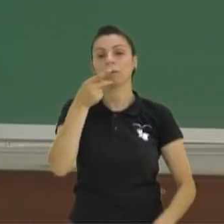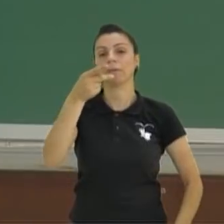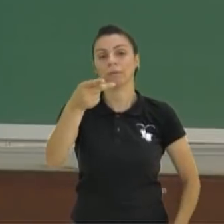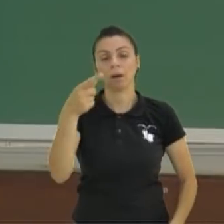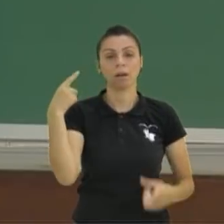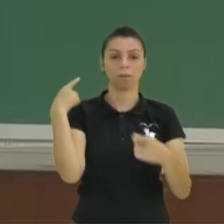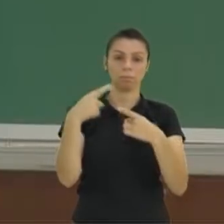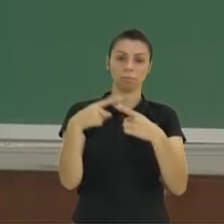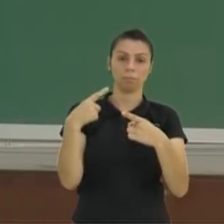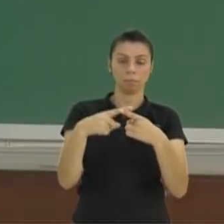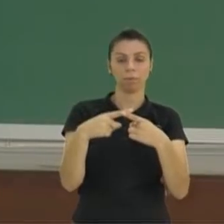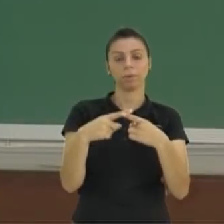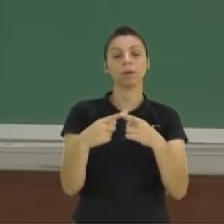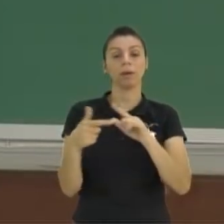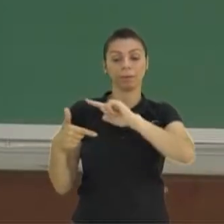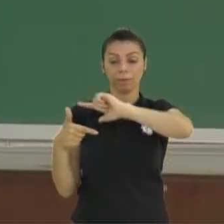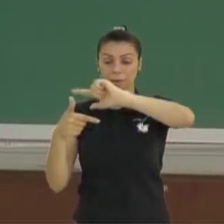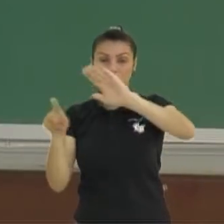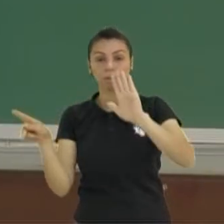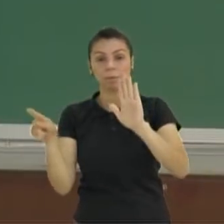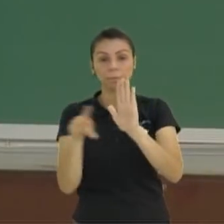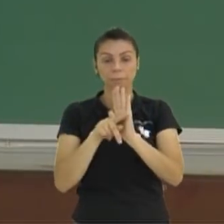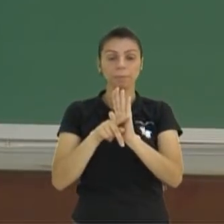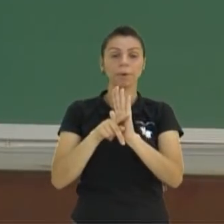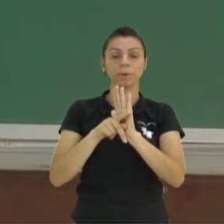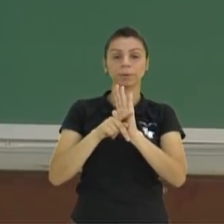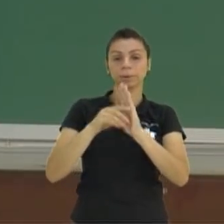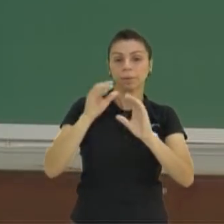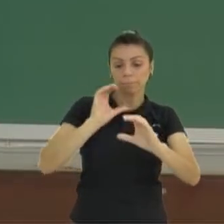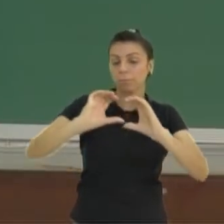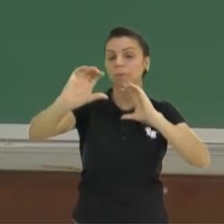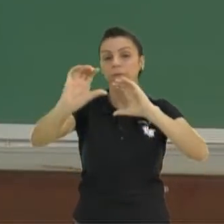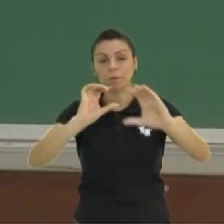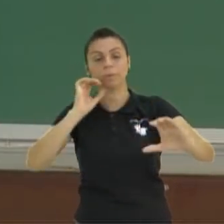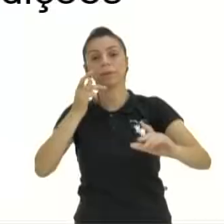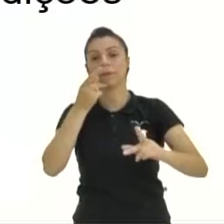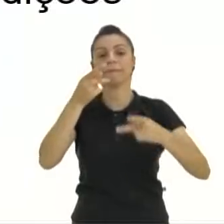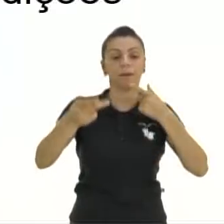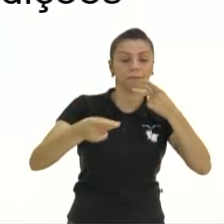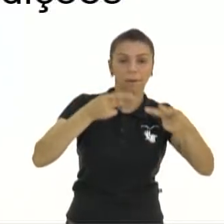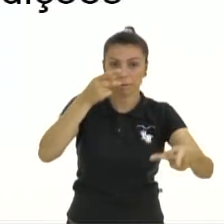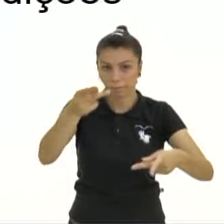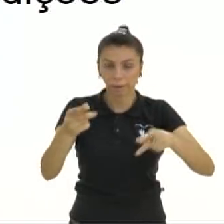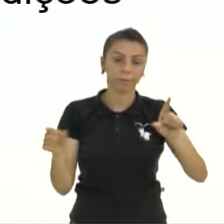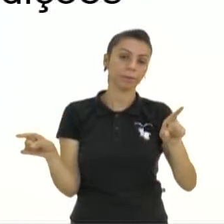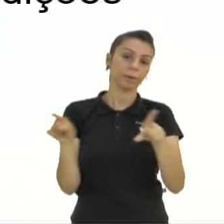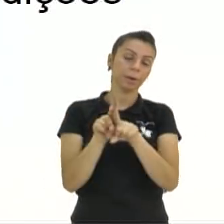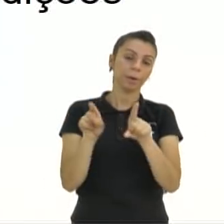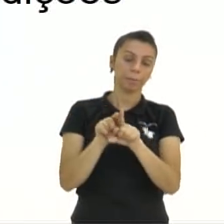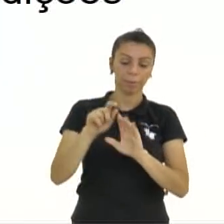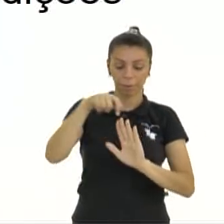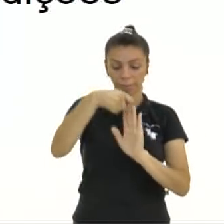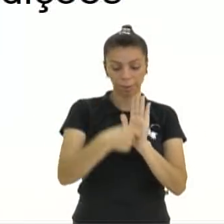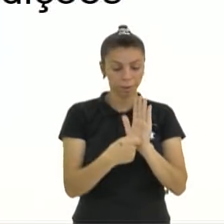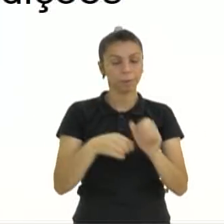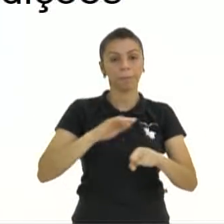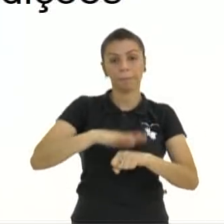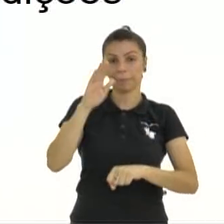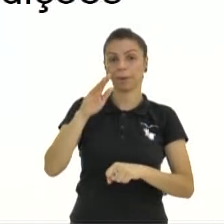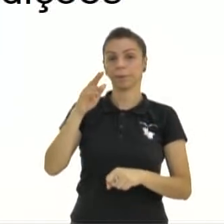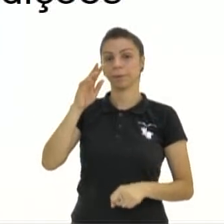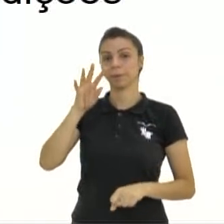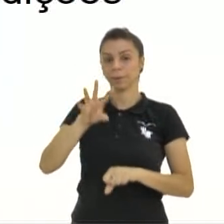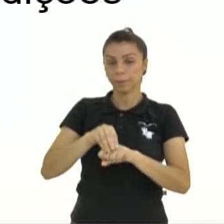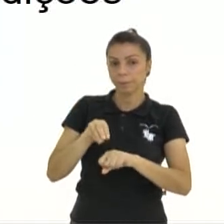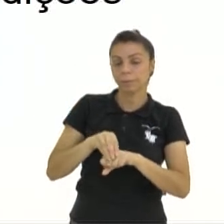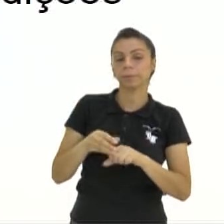faz parte da tradição essa transmissão oral. Entre os mais conhecidos textos sagrados escritos